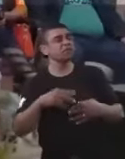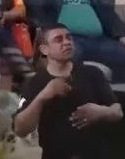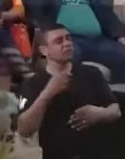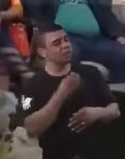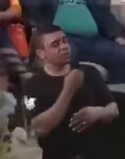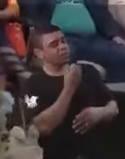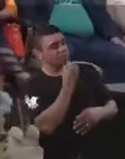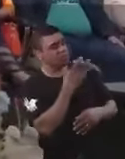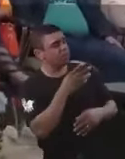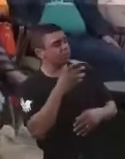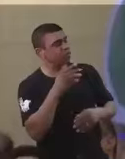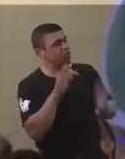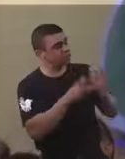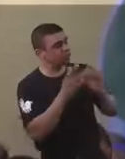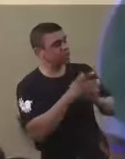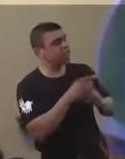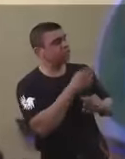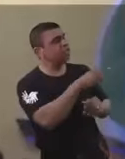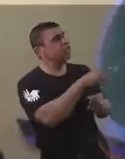o tesouro no céu.